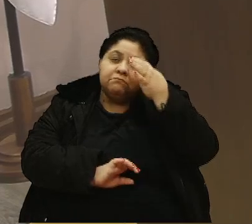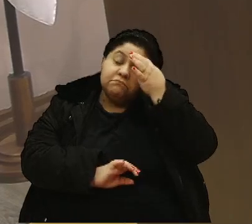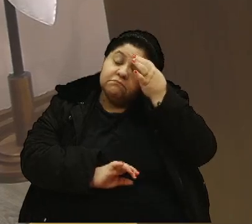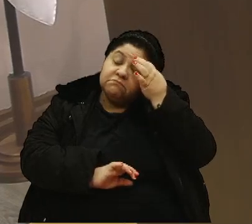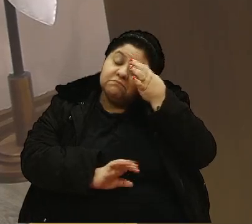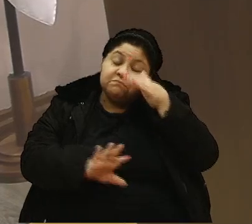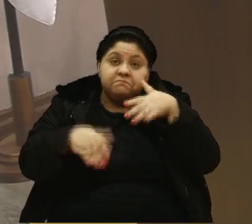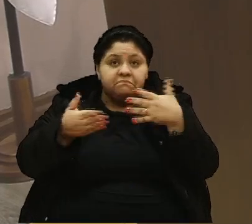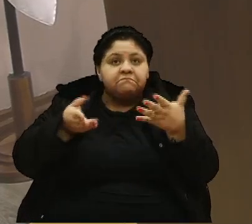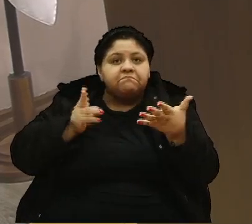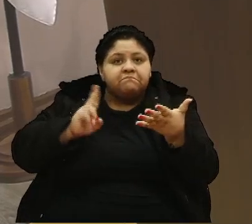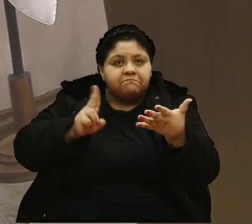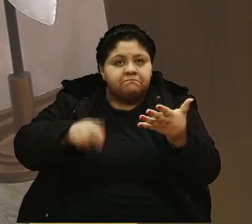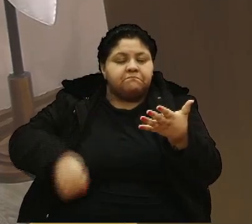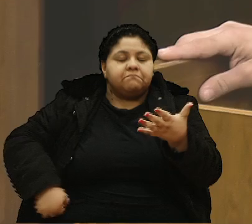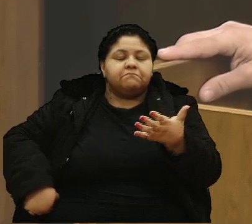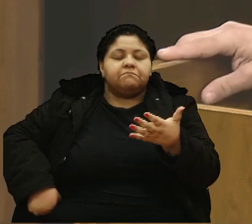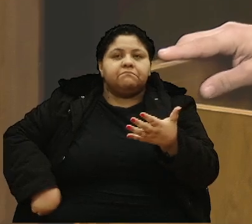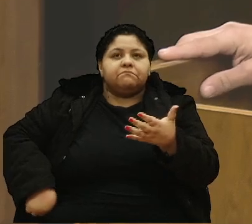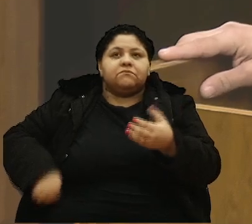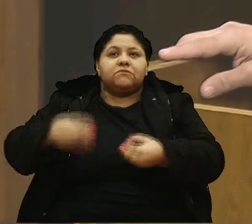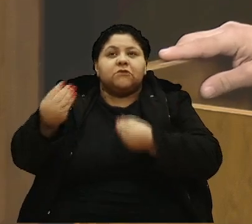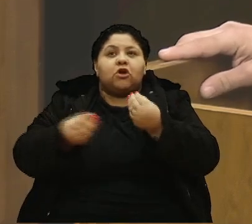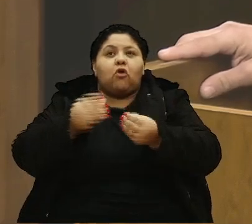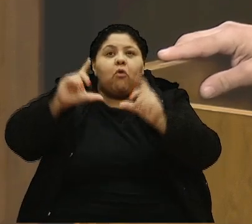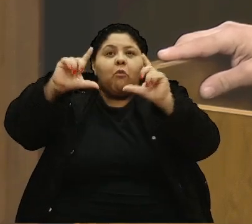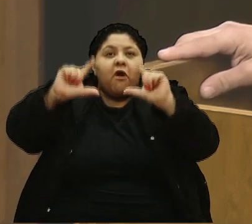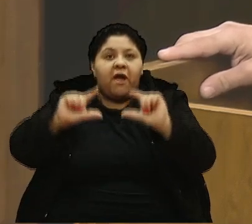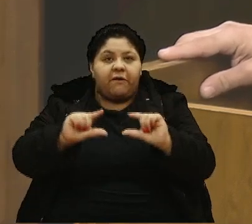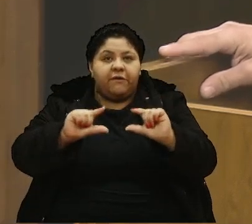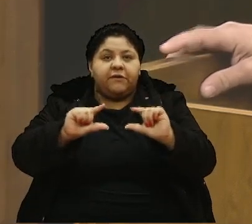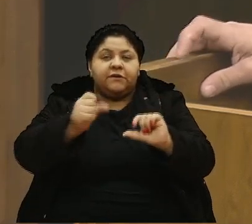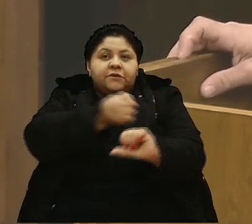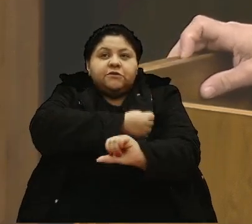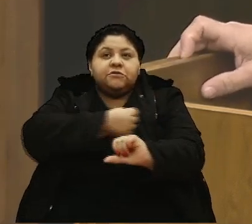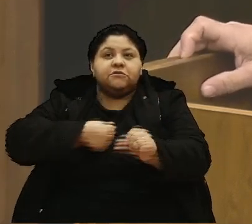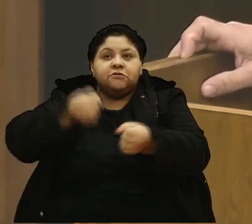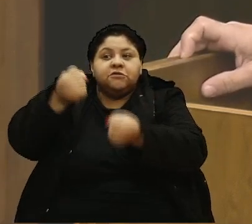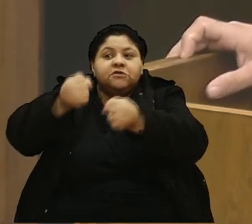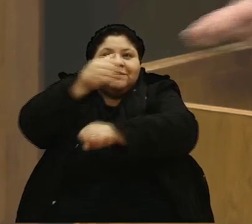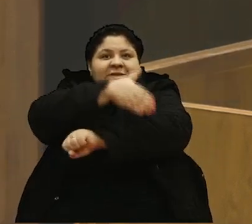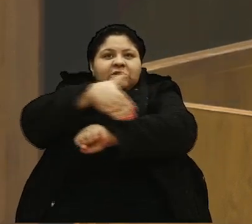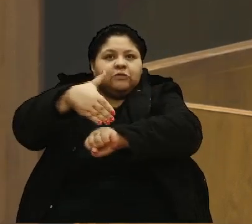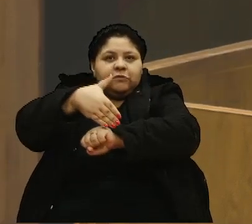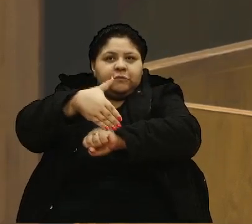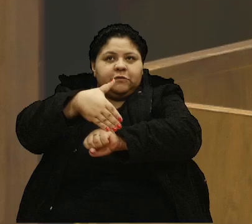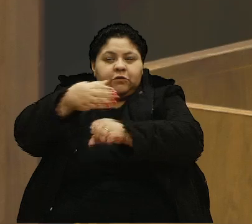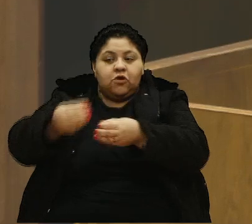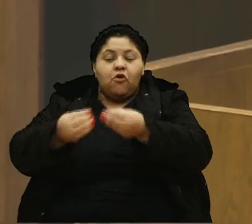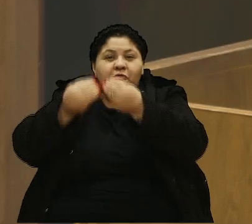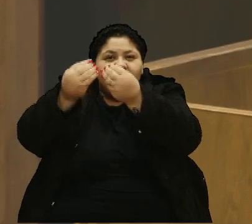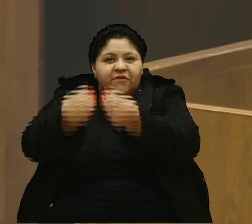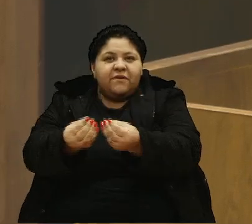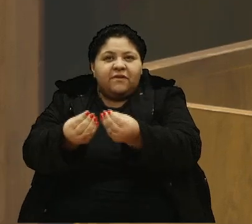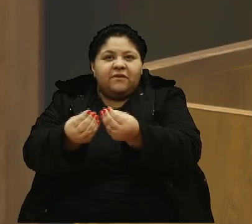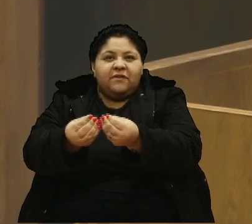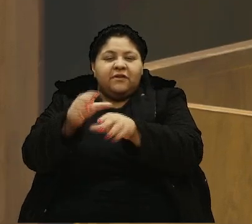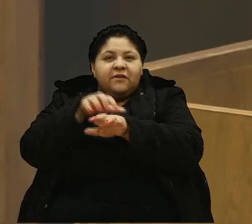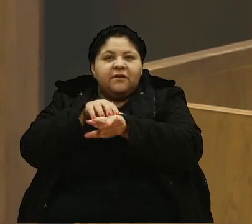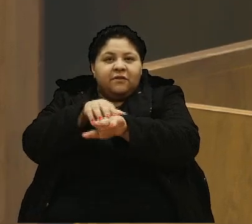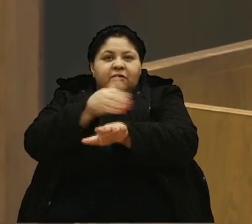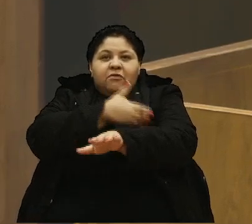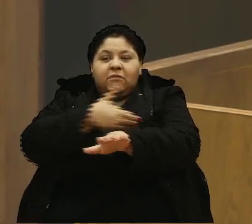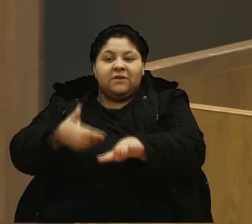Então, continuando. Como reduzir o número de veículos nas ruas? Oferecendo um transporte